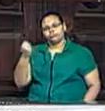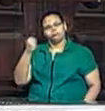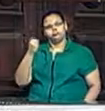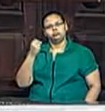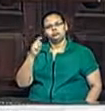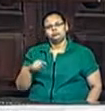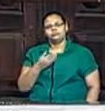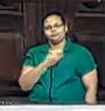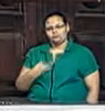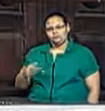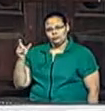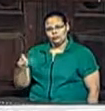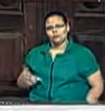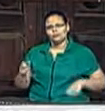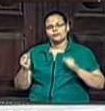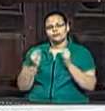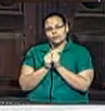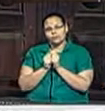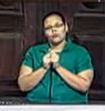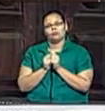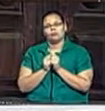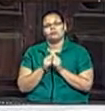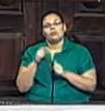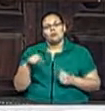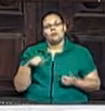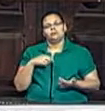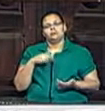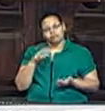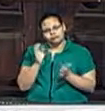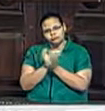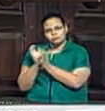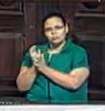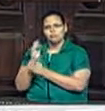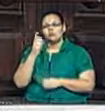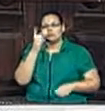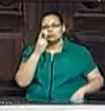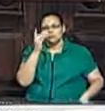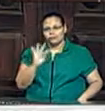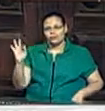com o governo federal e também a bancada de deputados federais do Estado do Rio de Janeiro em Brasília. Obrigado, senhor presidente.